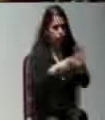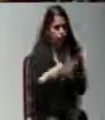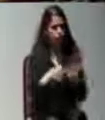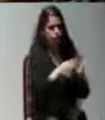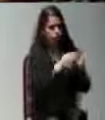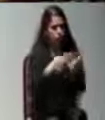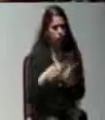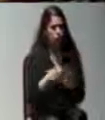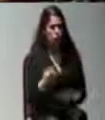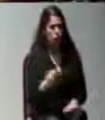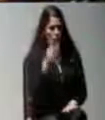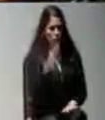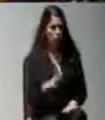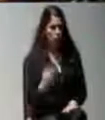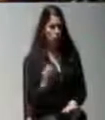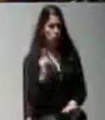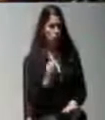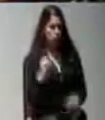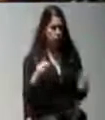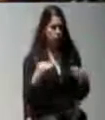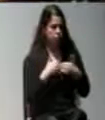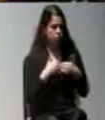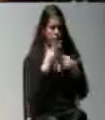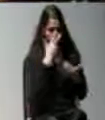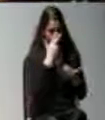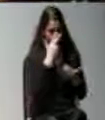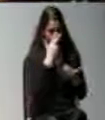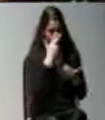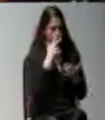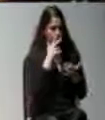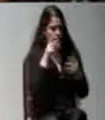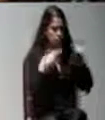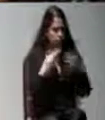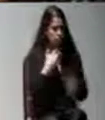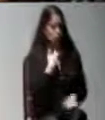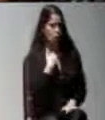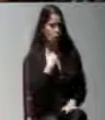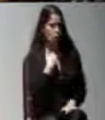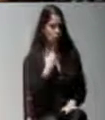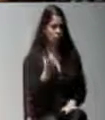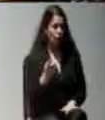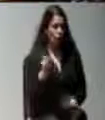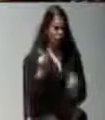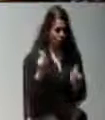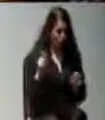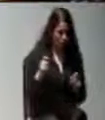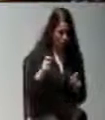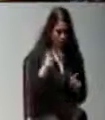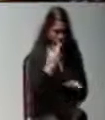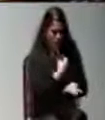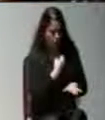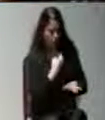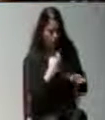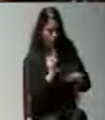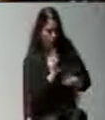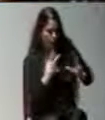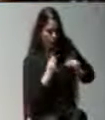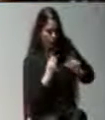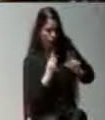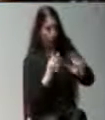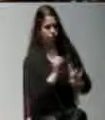há indivíduo só. Não é possível a existência do indivíduo por seu próprio mérito. O